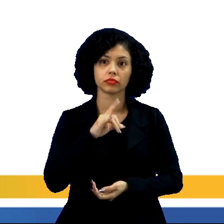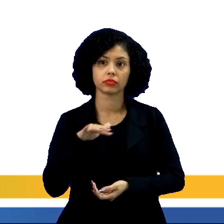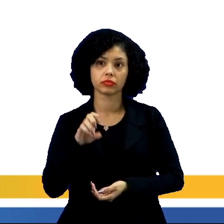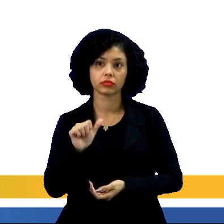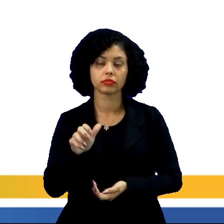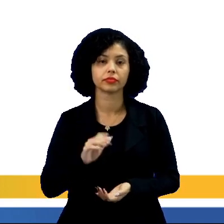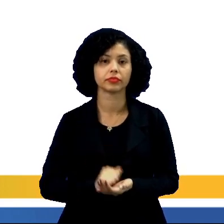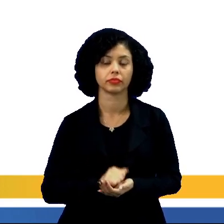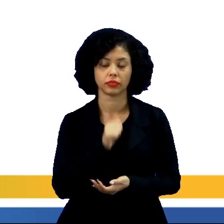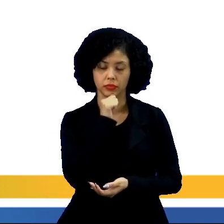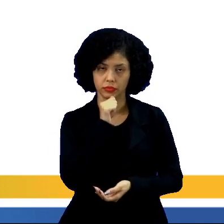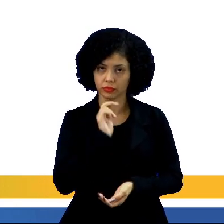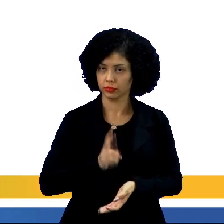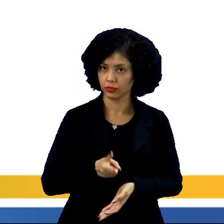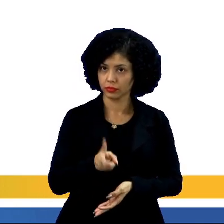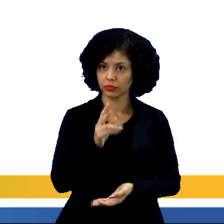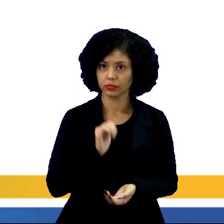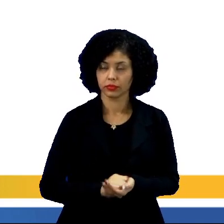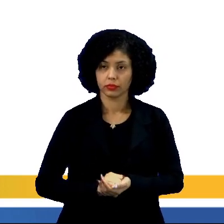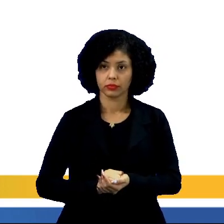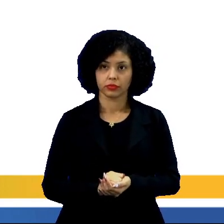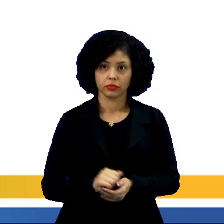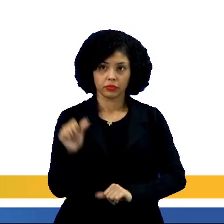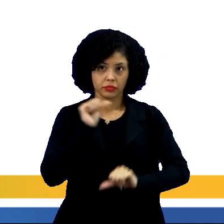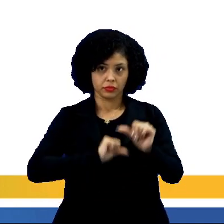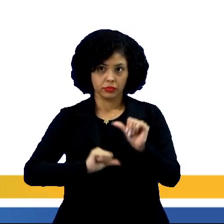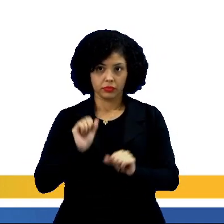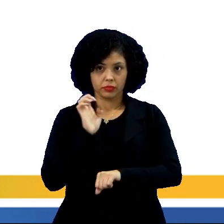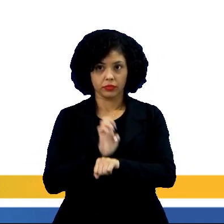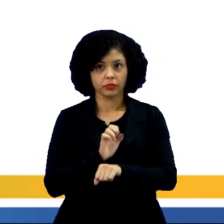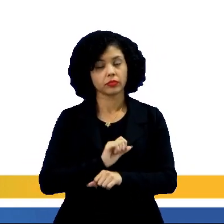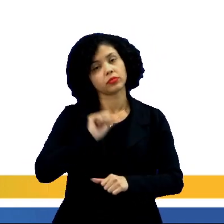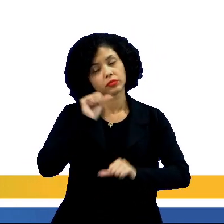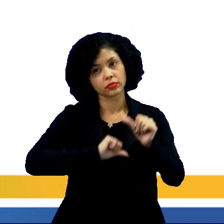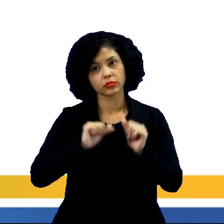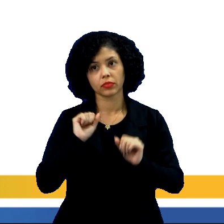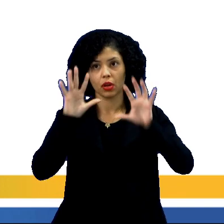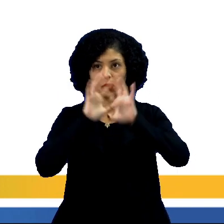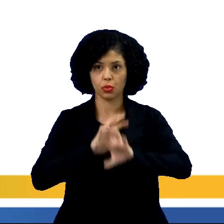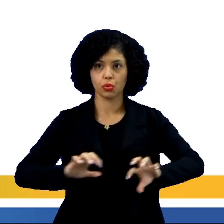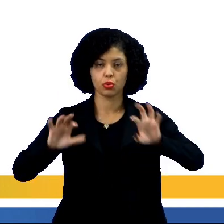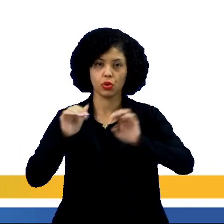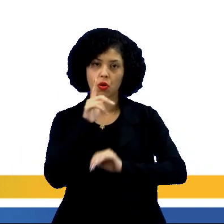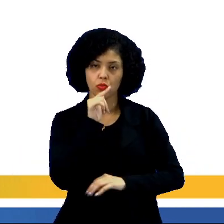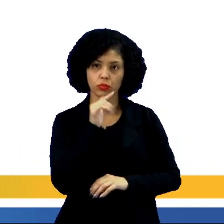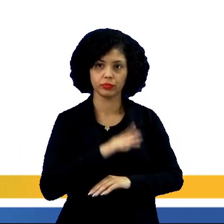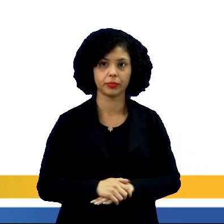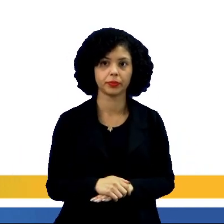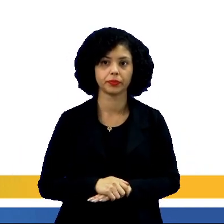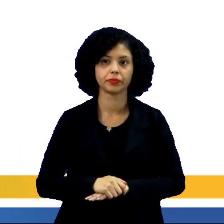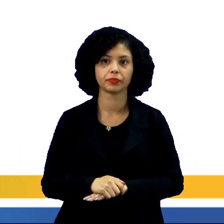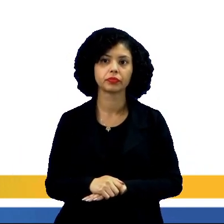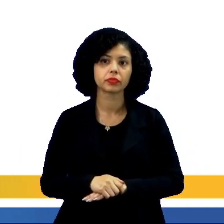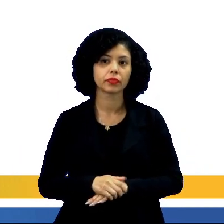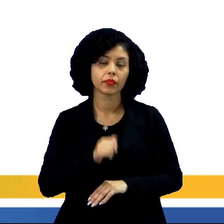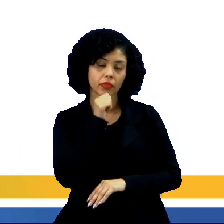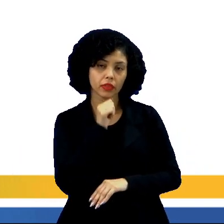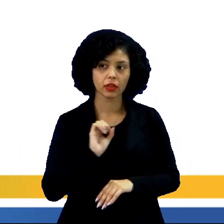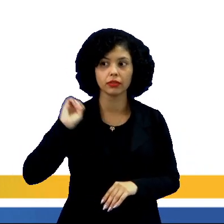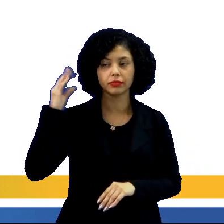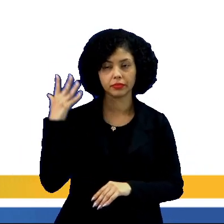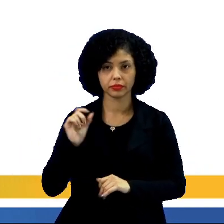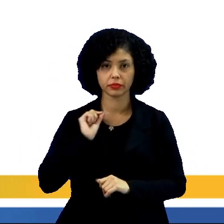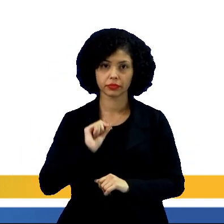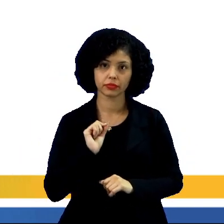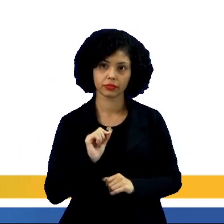condensação, que consiste aí na alteração do estado da água, alterando-se do gasoso para o líquido. Então, no caso, a